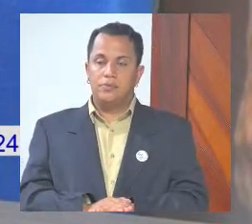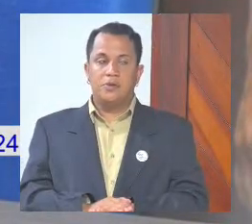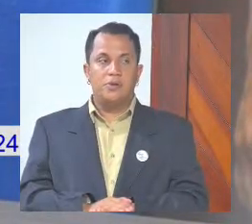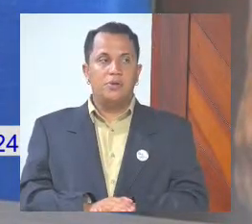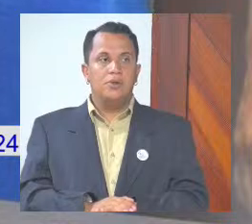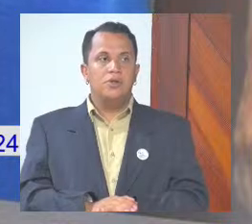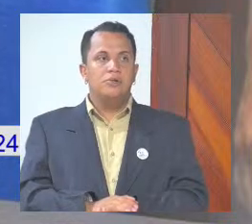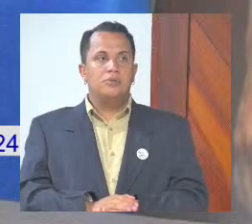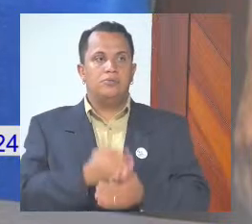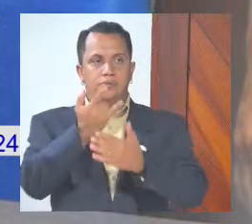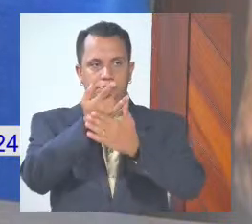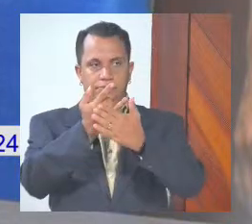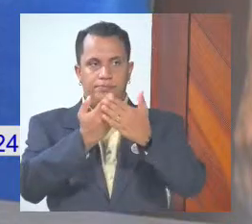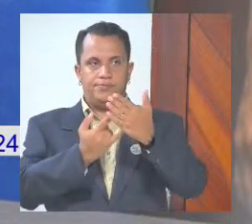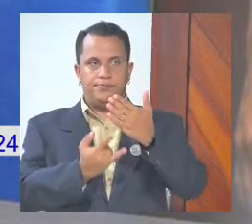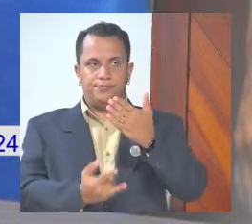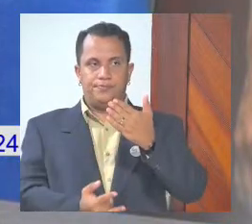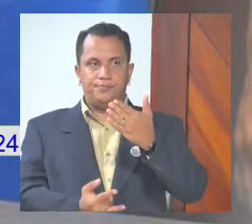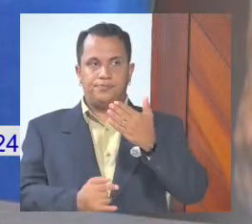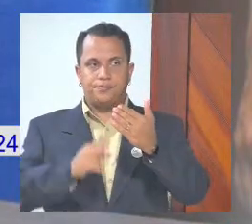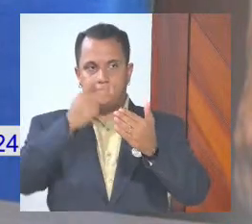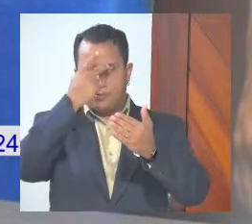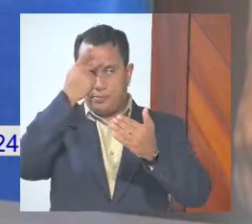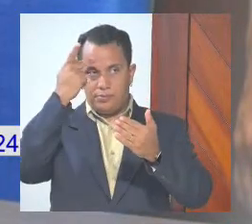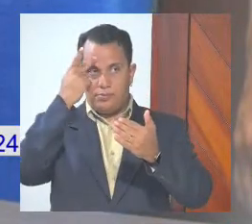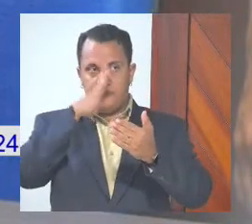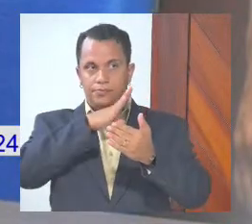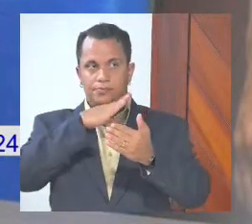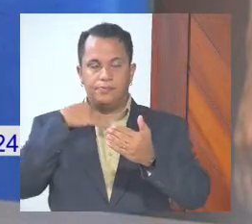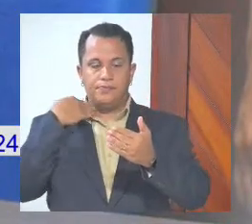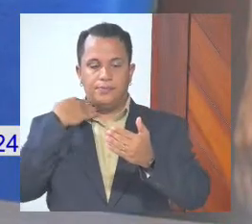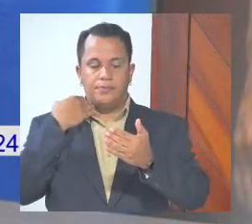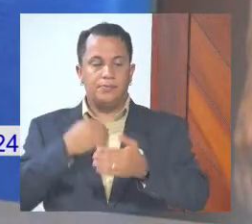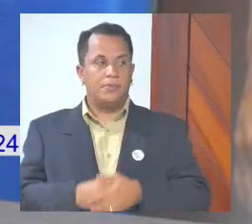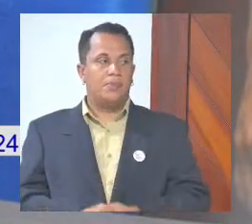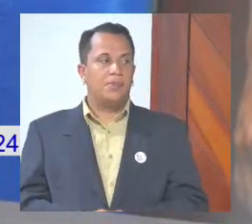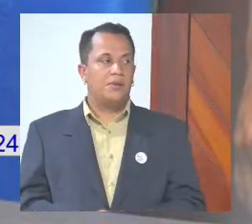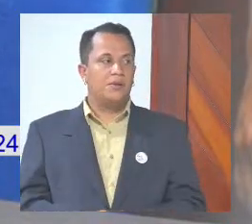Moção número 06 de 2024.